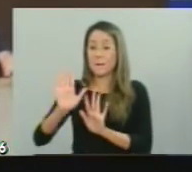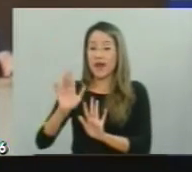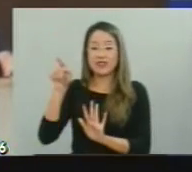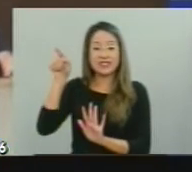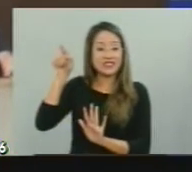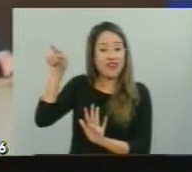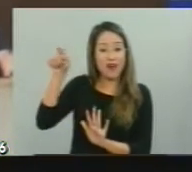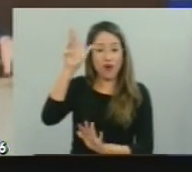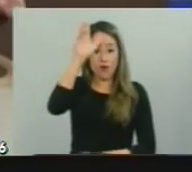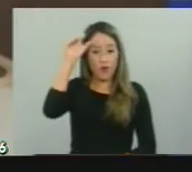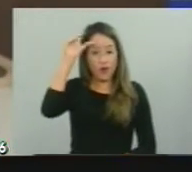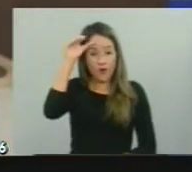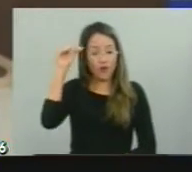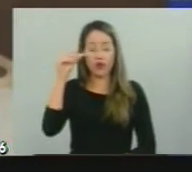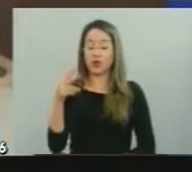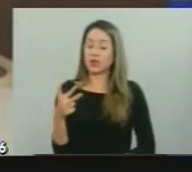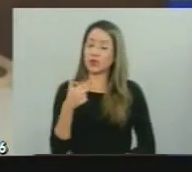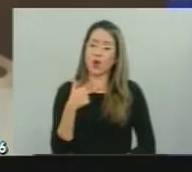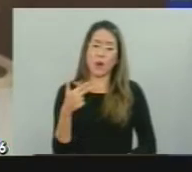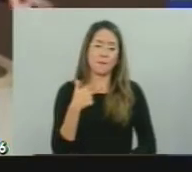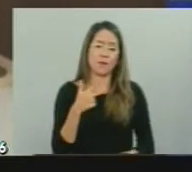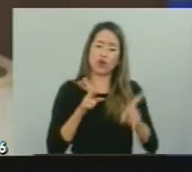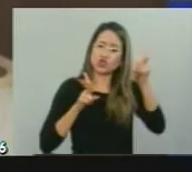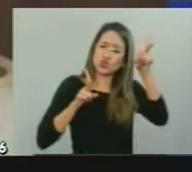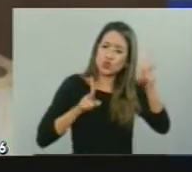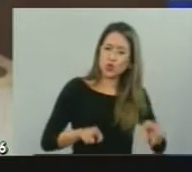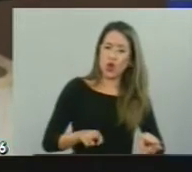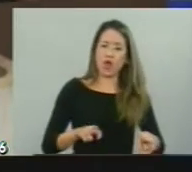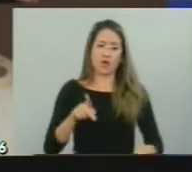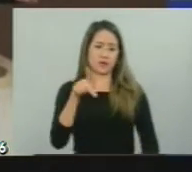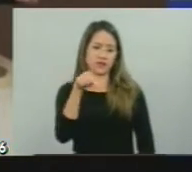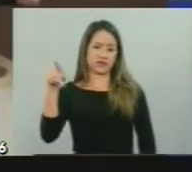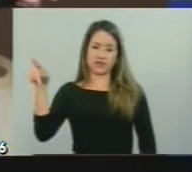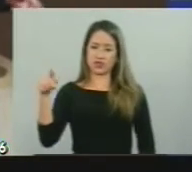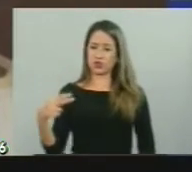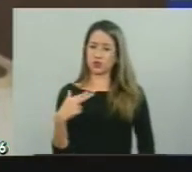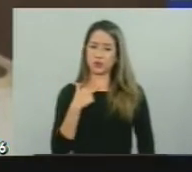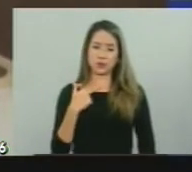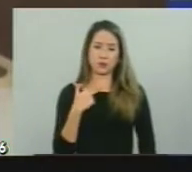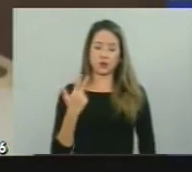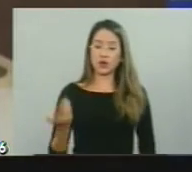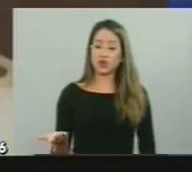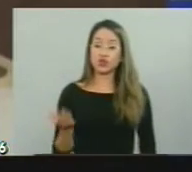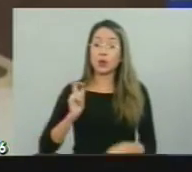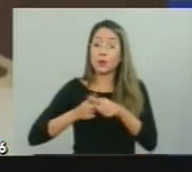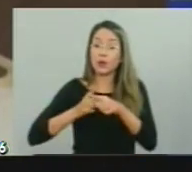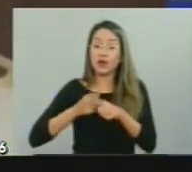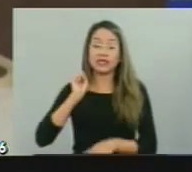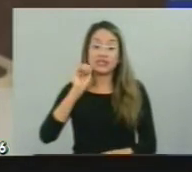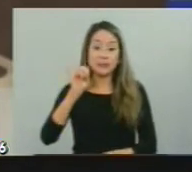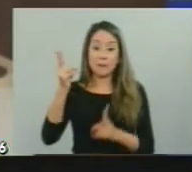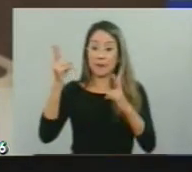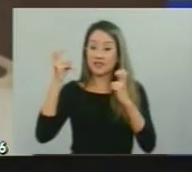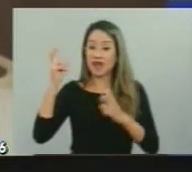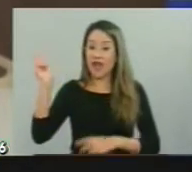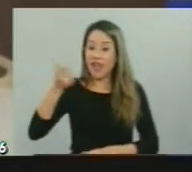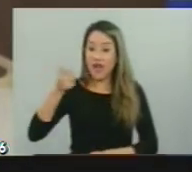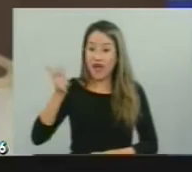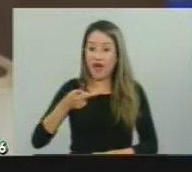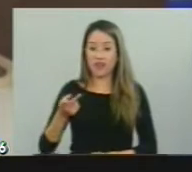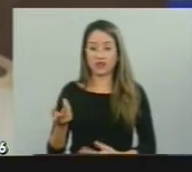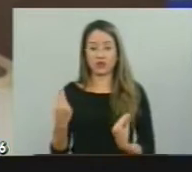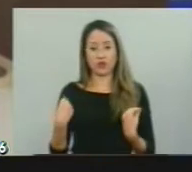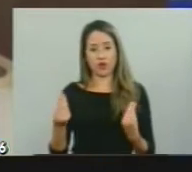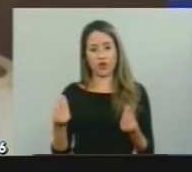agenda econômica que é dos adversários da sua presidente. Ele se parece mais um governador tucano do